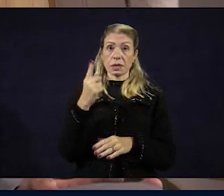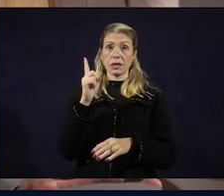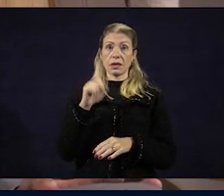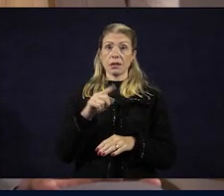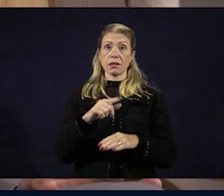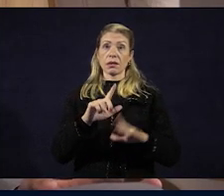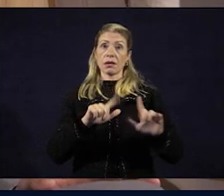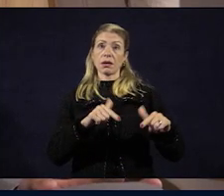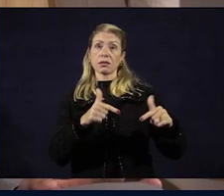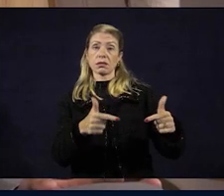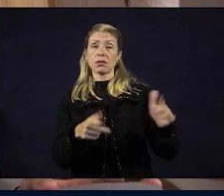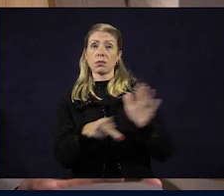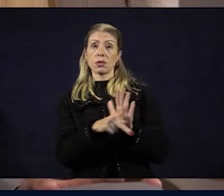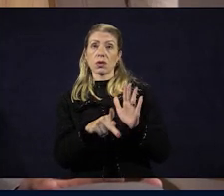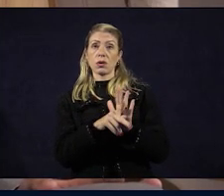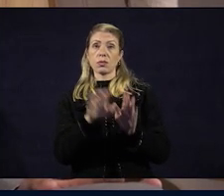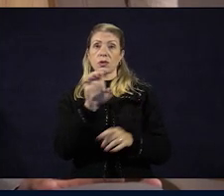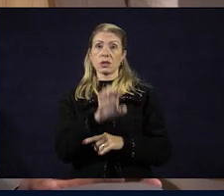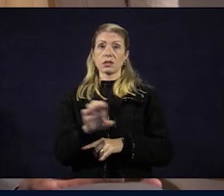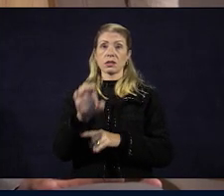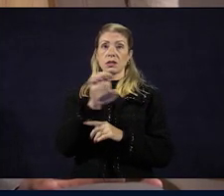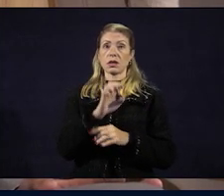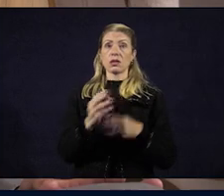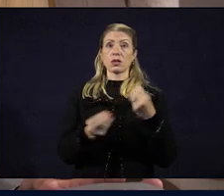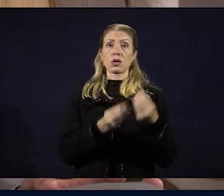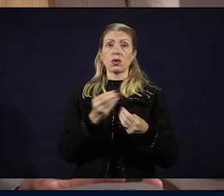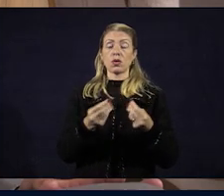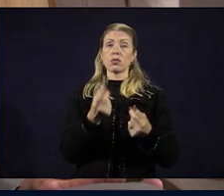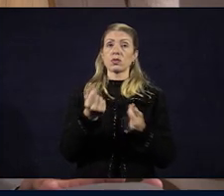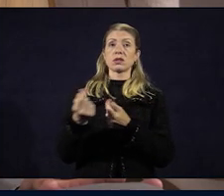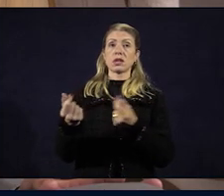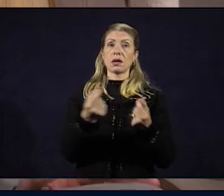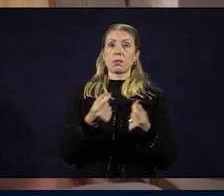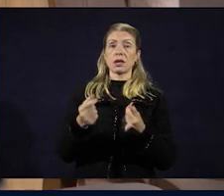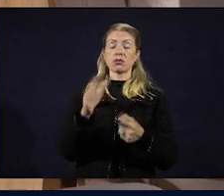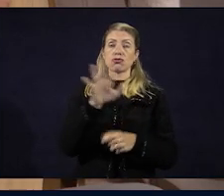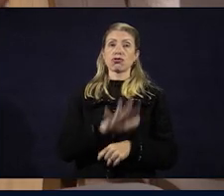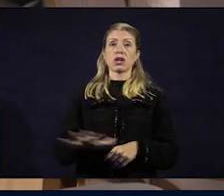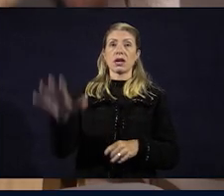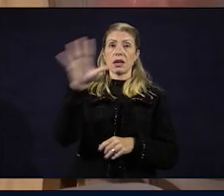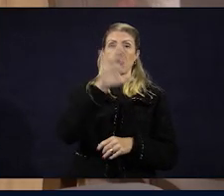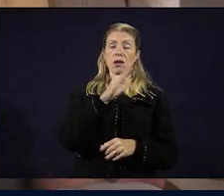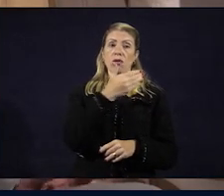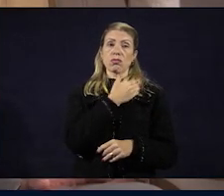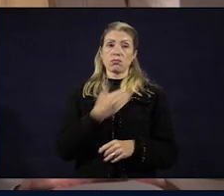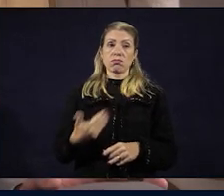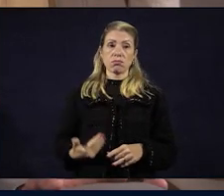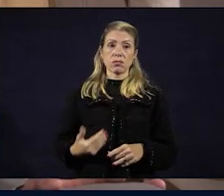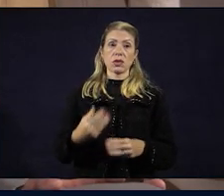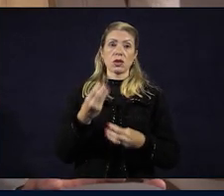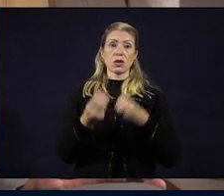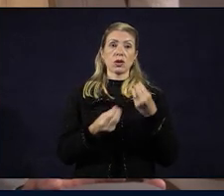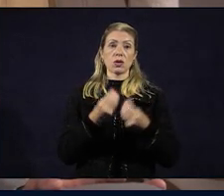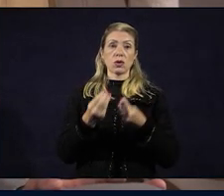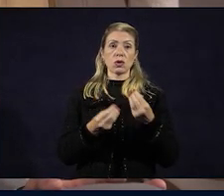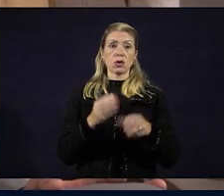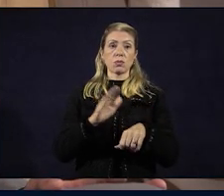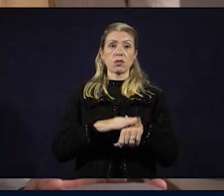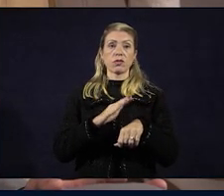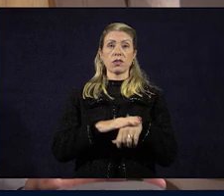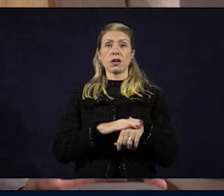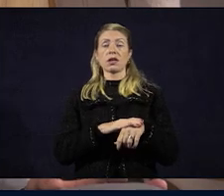ação do Estado, o dinheiro, o recurso do contribuinte, via o Orçamento Geral da União, para que possamos prover infraestrutura no